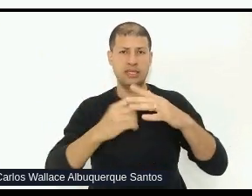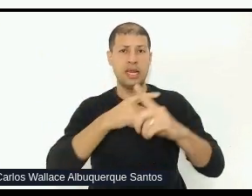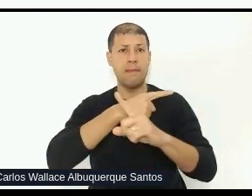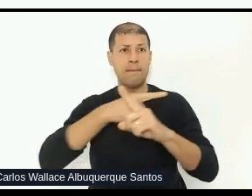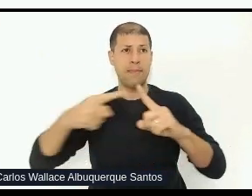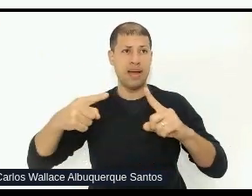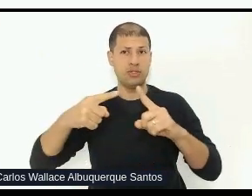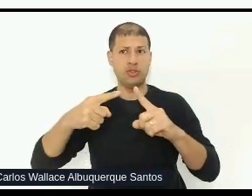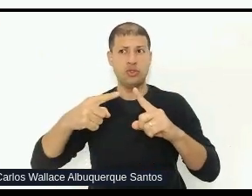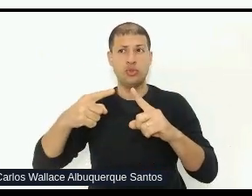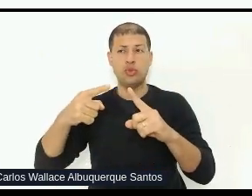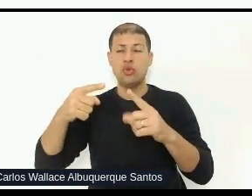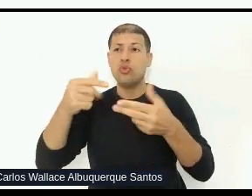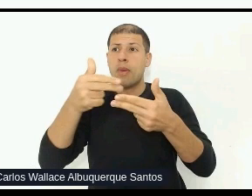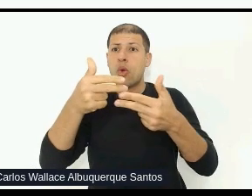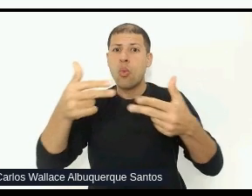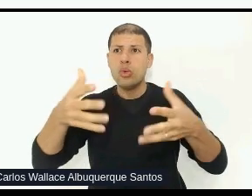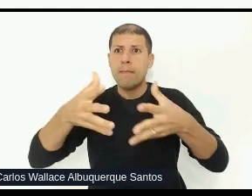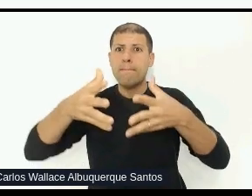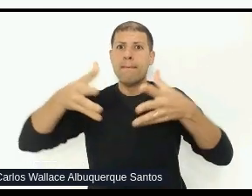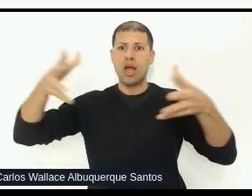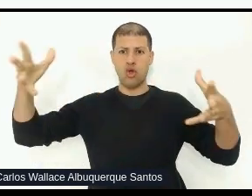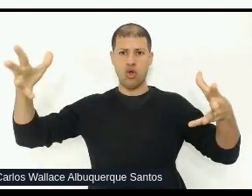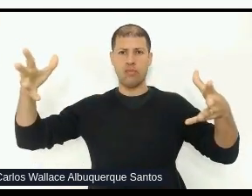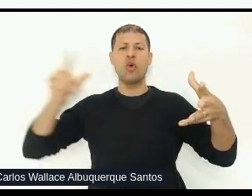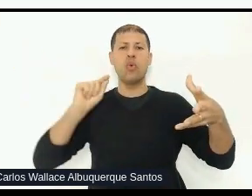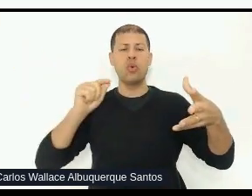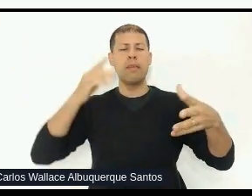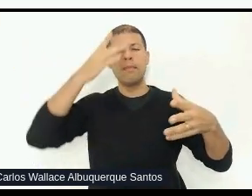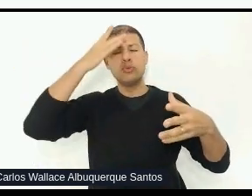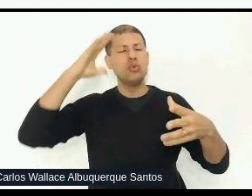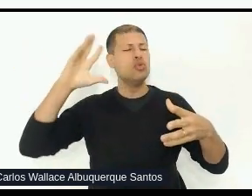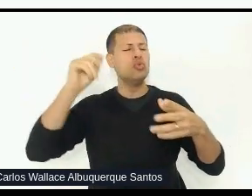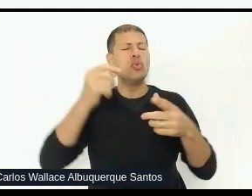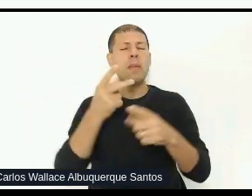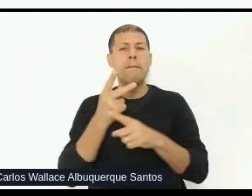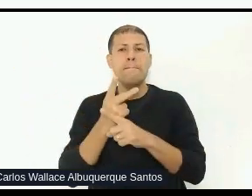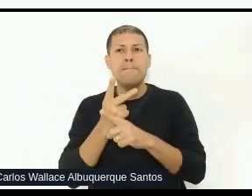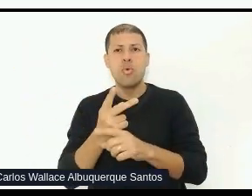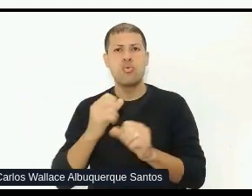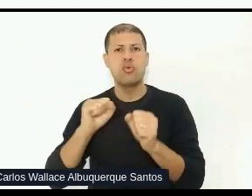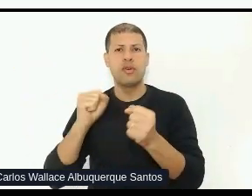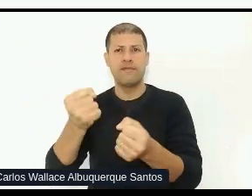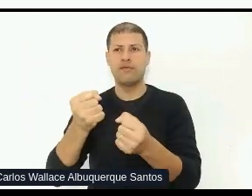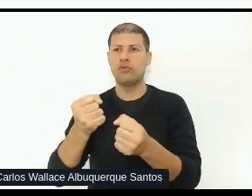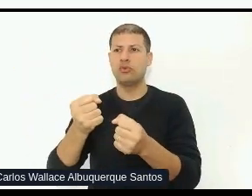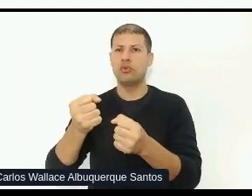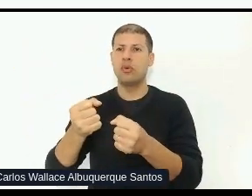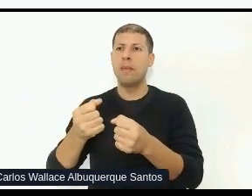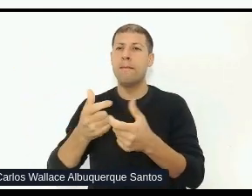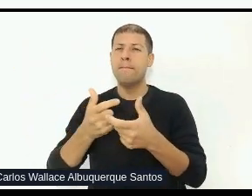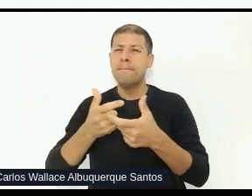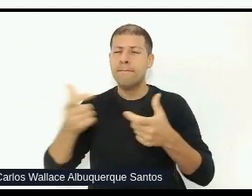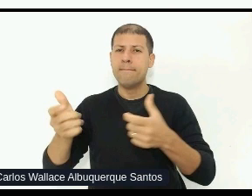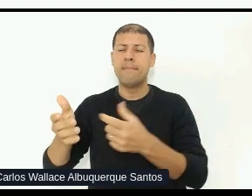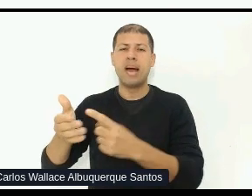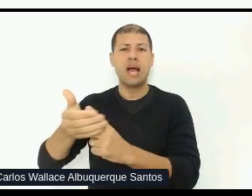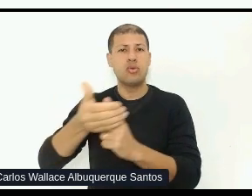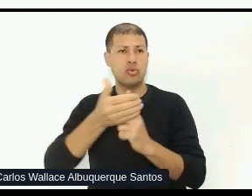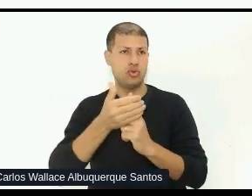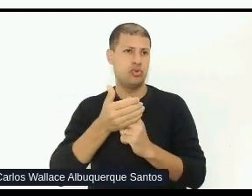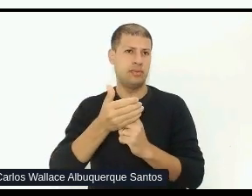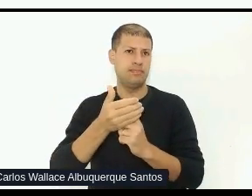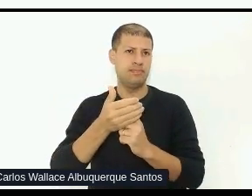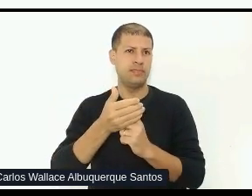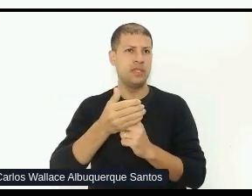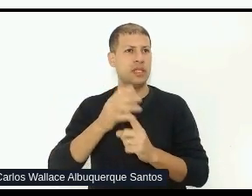busca de uma sociedade mais justa e mais acolhedora para todas as pessoas. Então, não se esqueça de acionar e comunicar devidamente